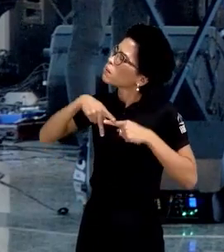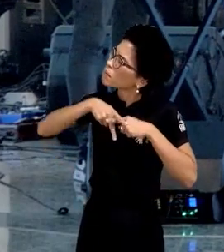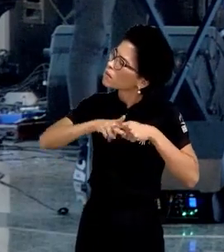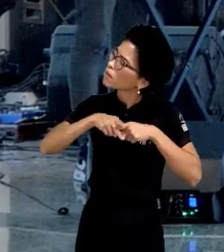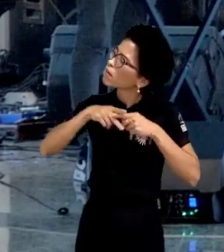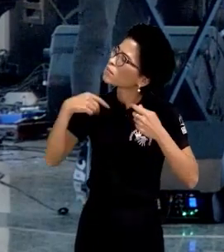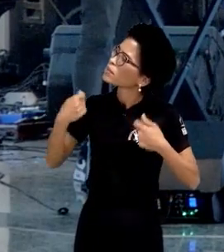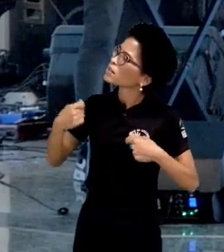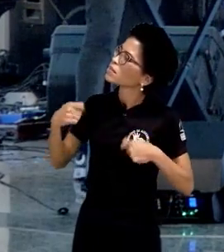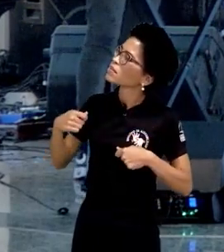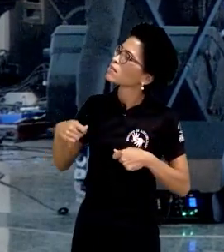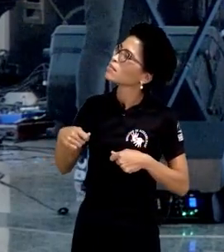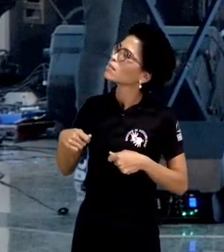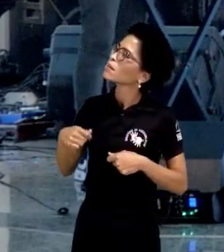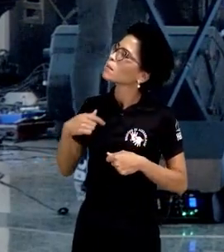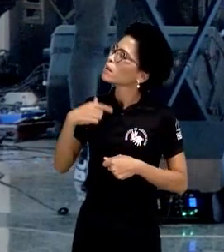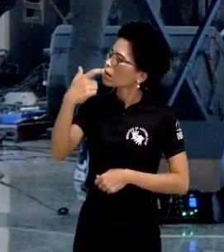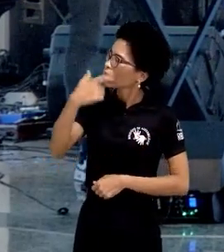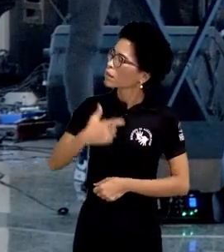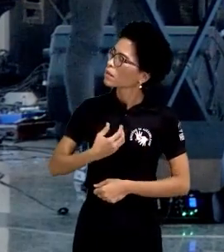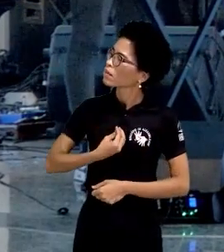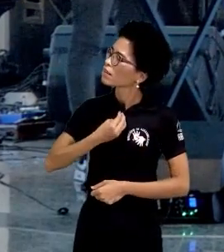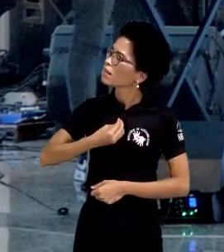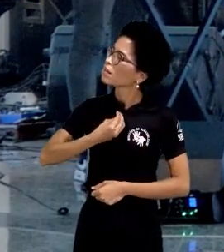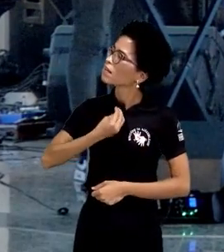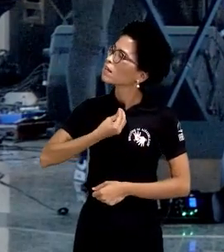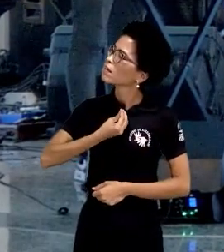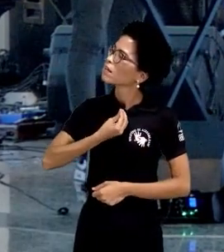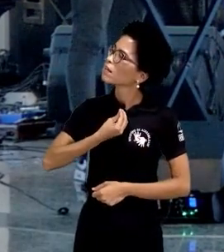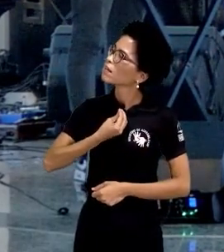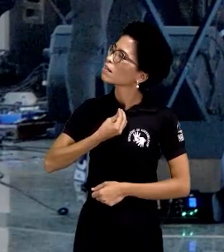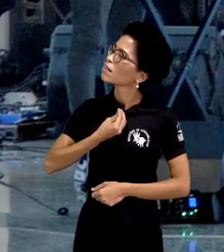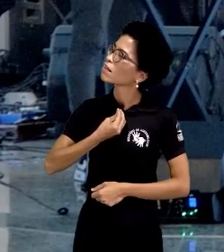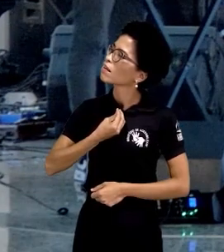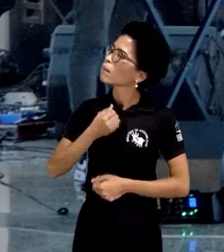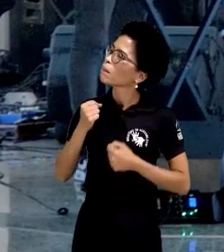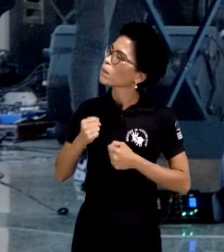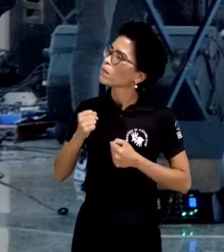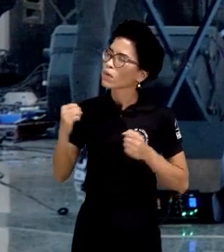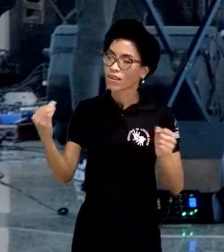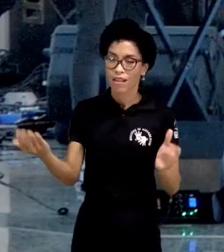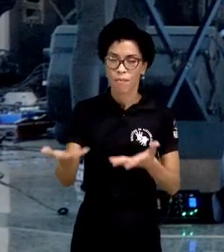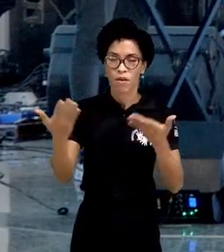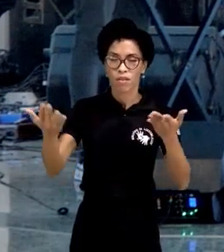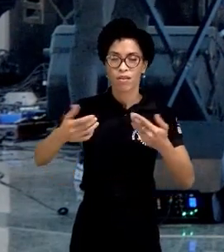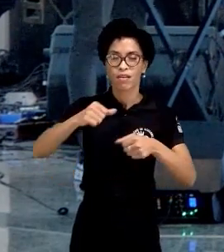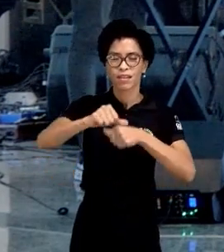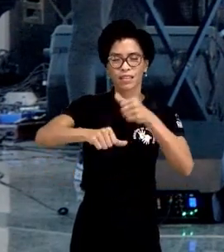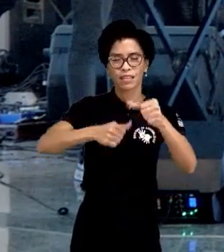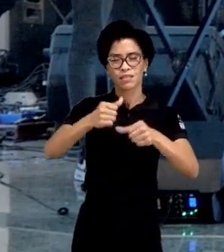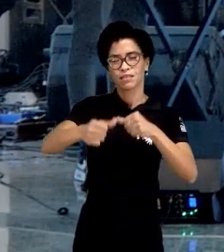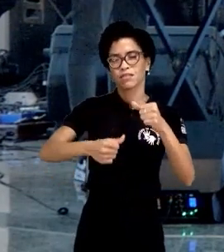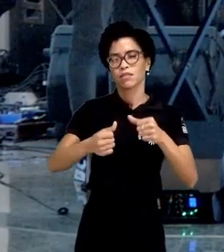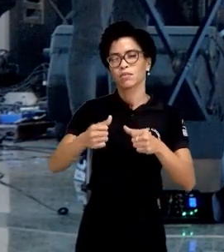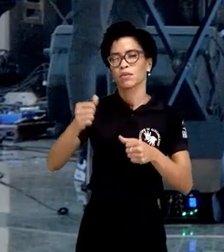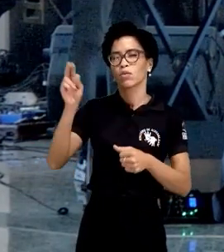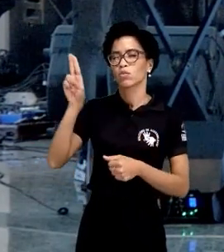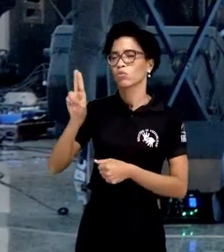vida de outras pessoas através do teu Santo Espírito? O que precisa mudar?